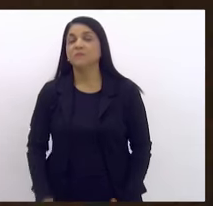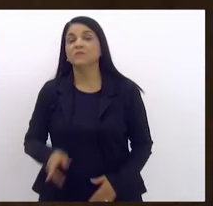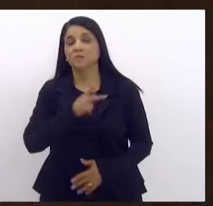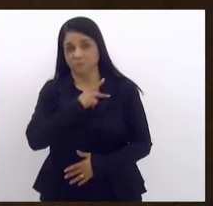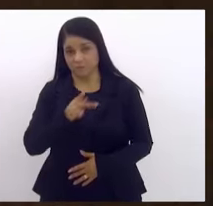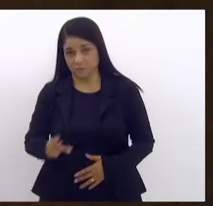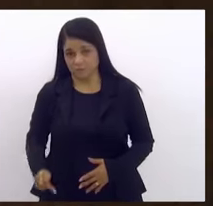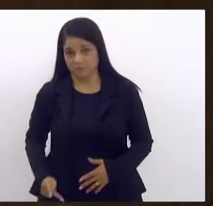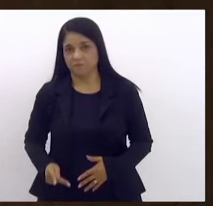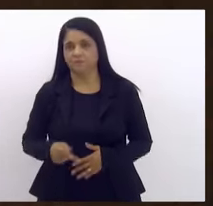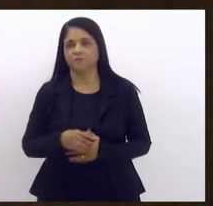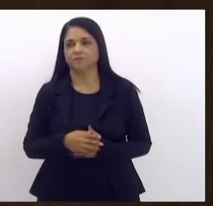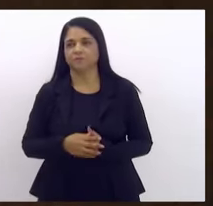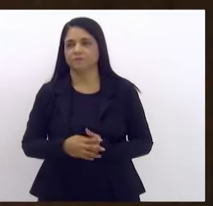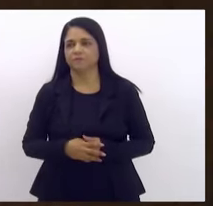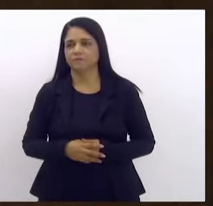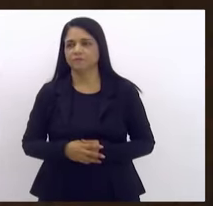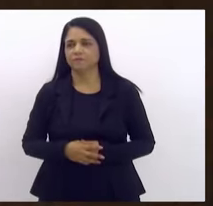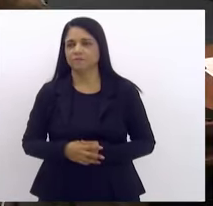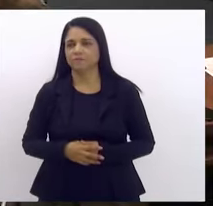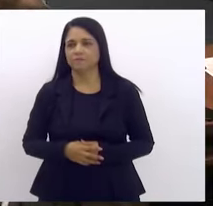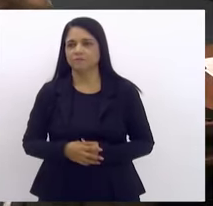presidente,